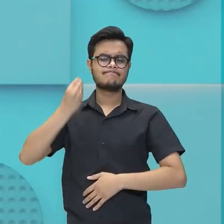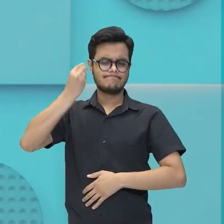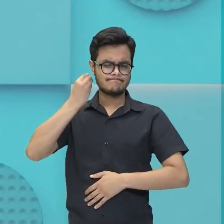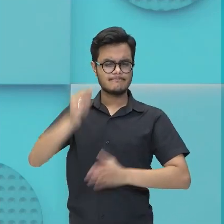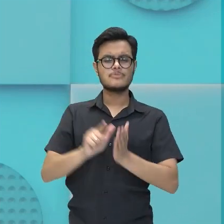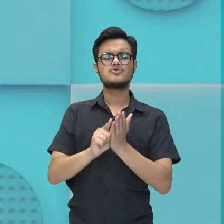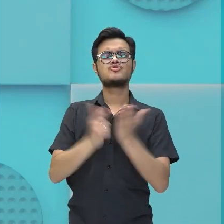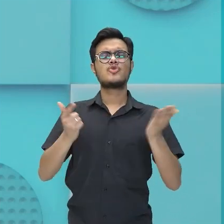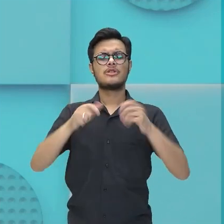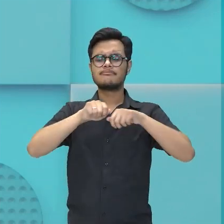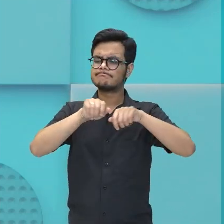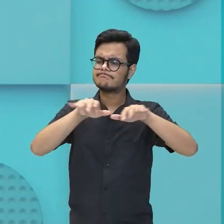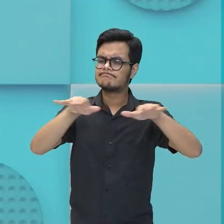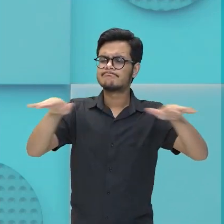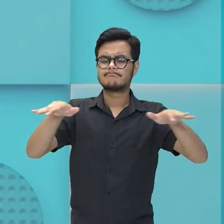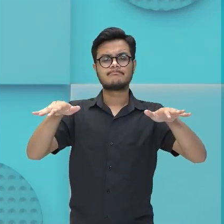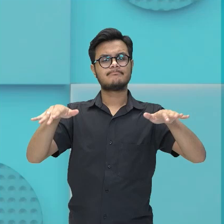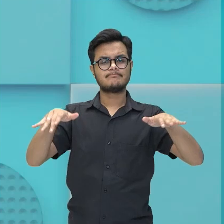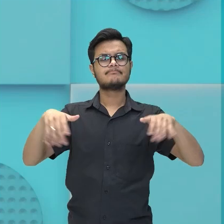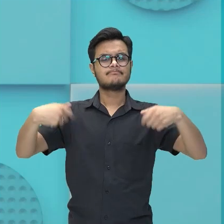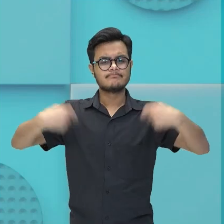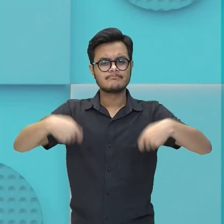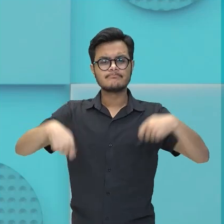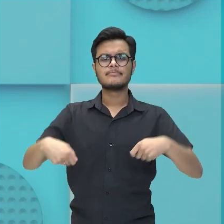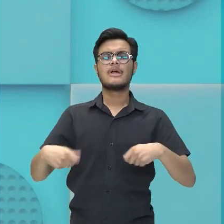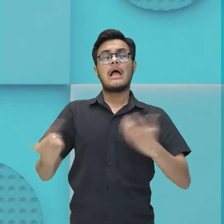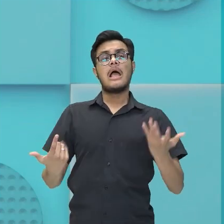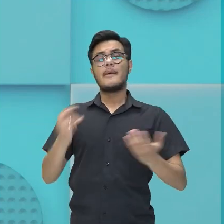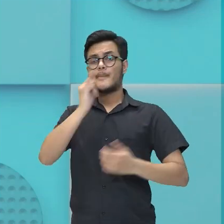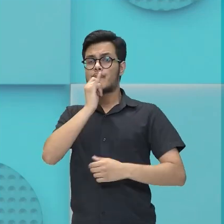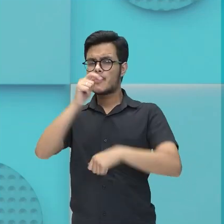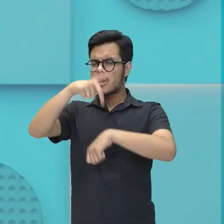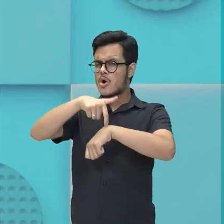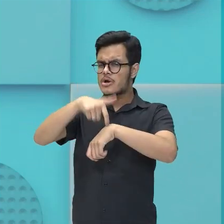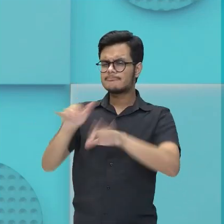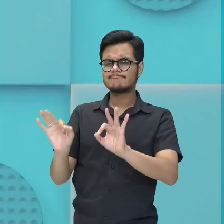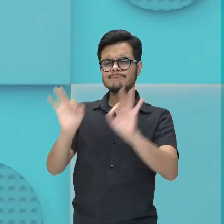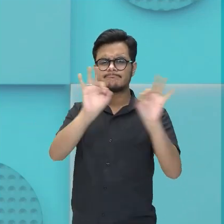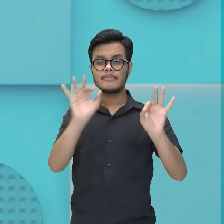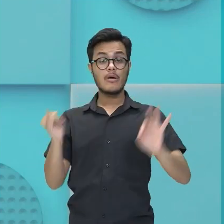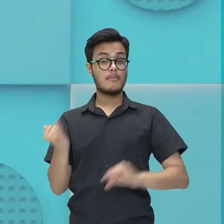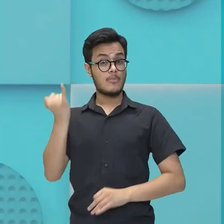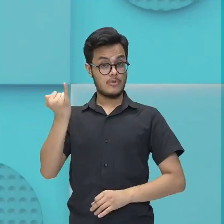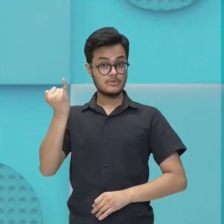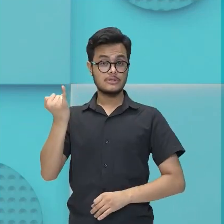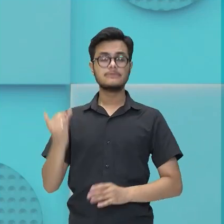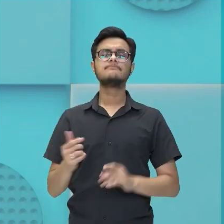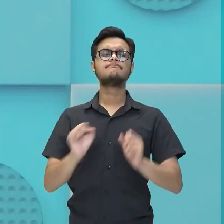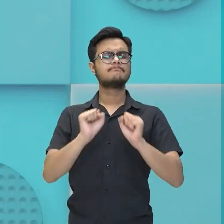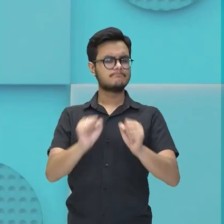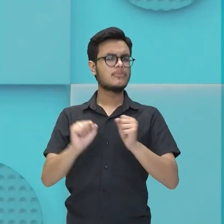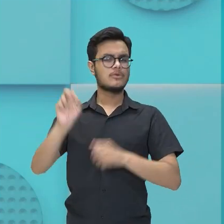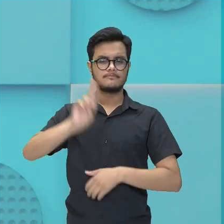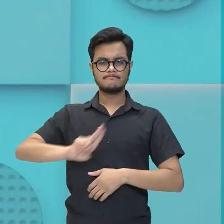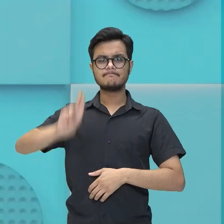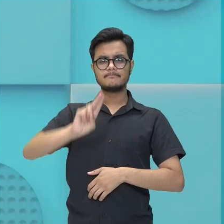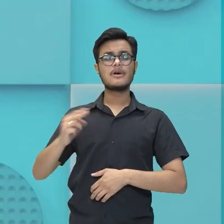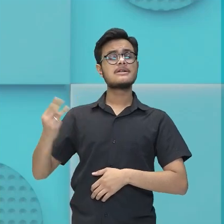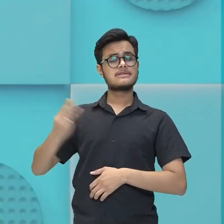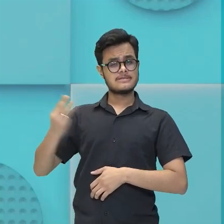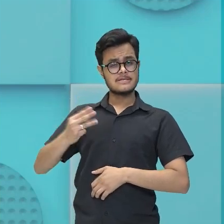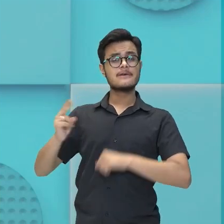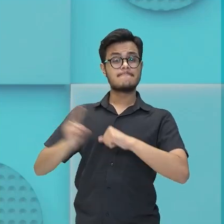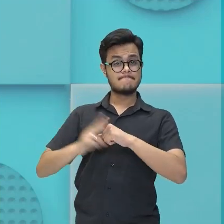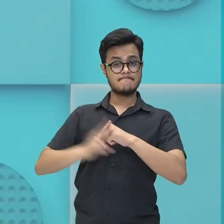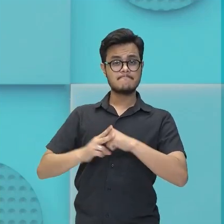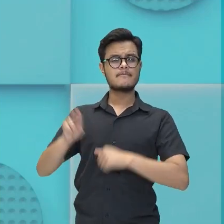jornais que são aqueles exibidos em horários nobres da TV, também preferem terceira pessoa.